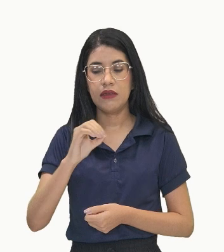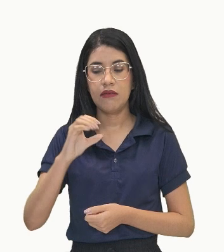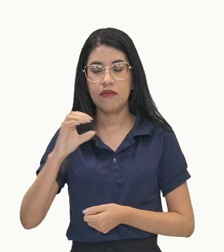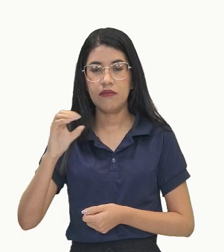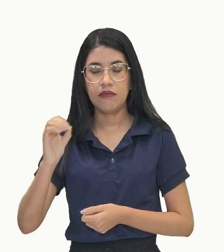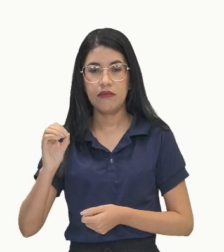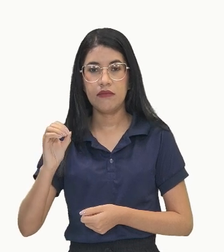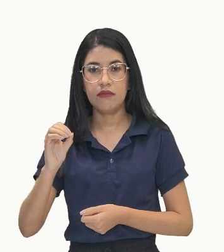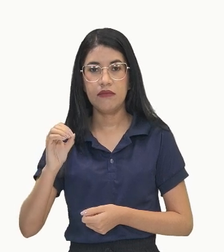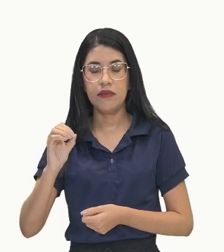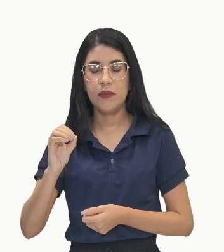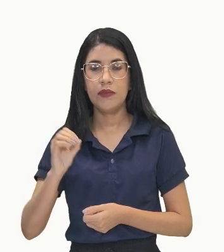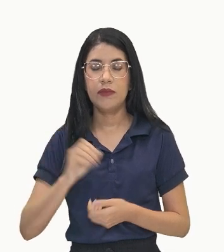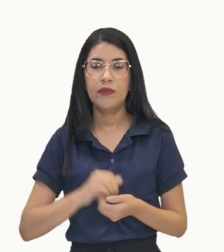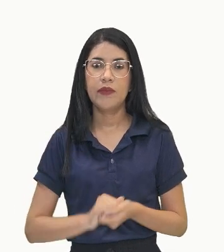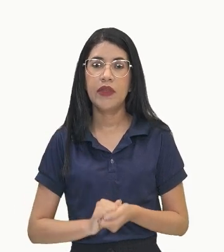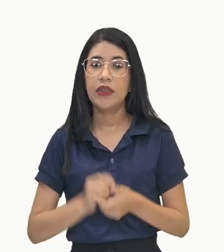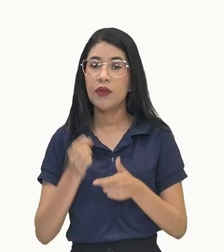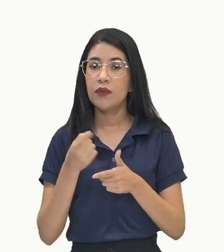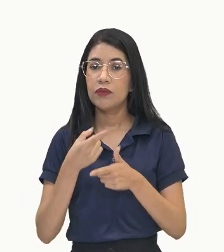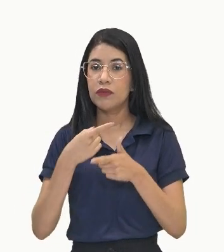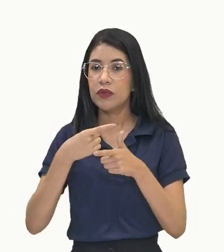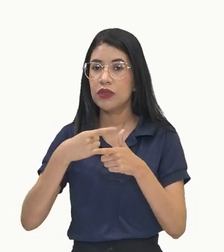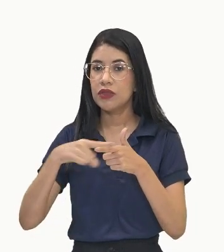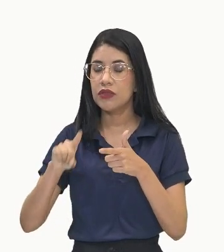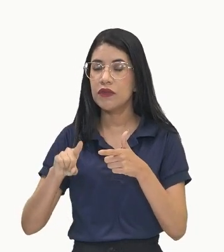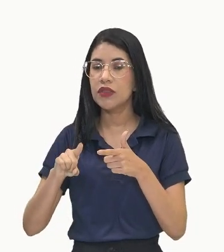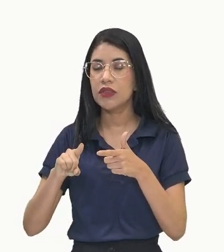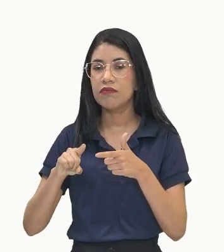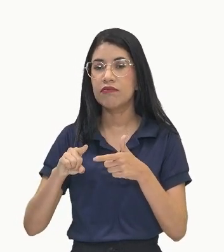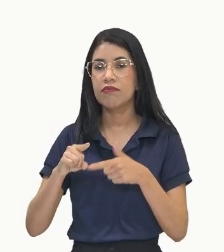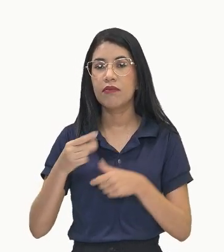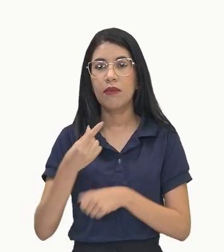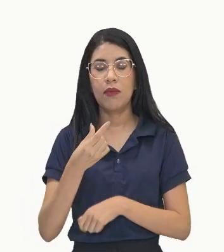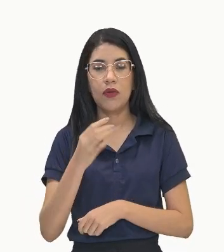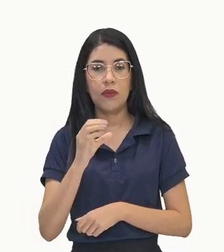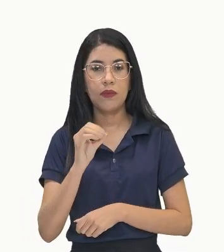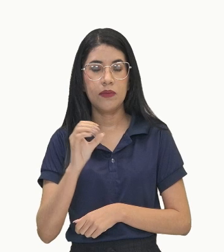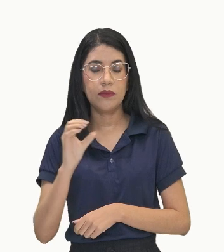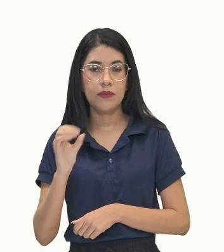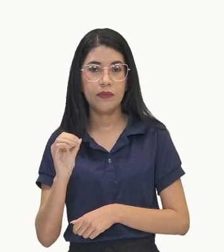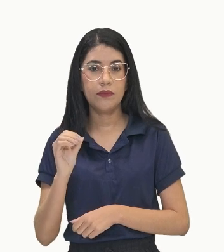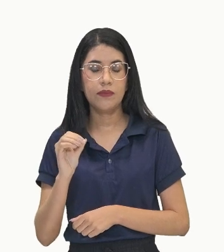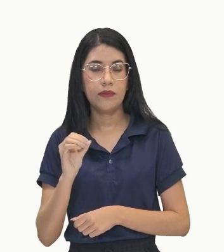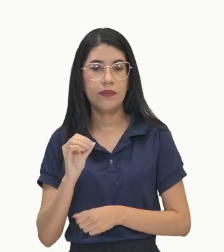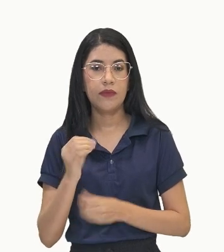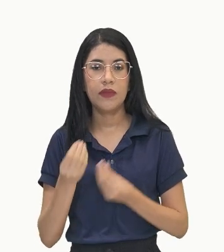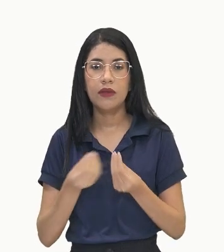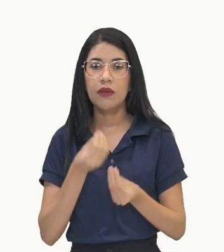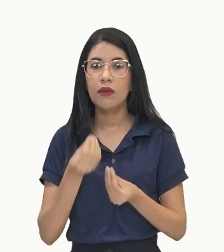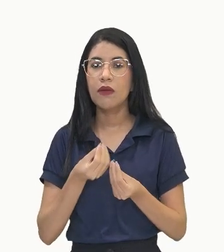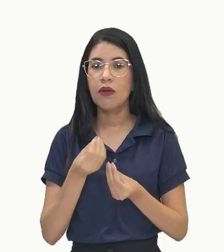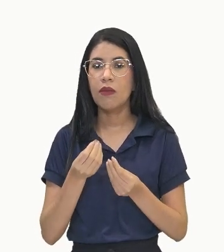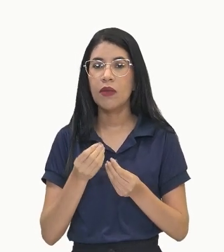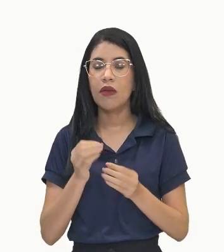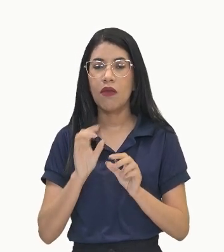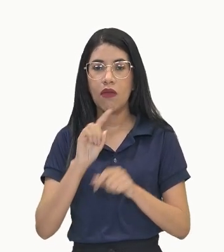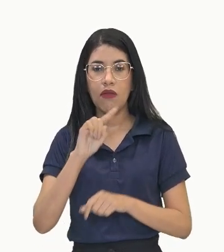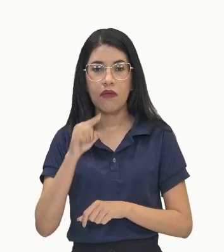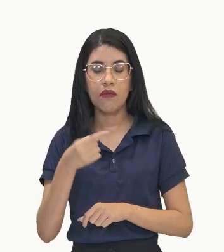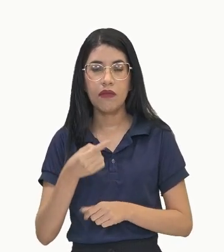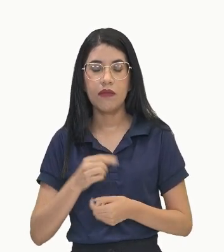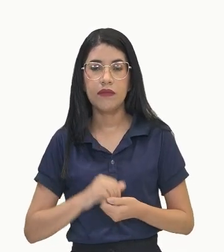0,700, e eu vou dividir, tá? E eu vou dividir por